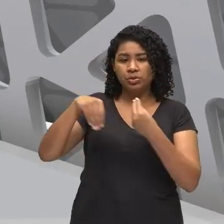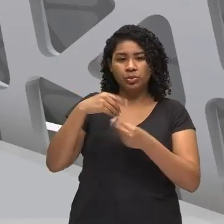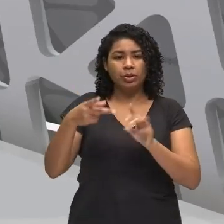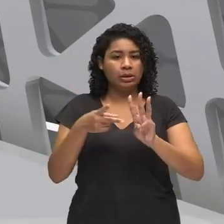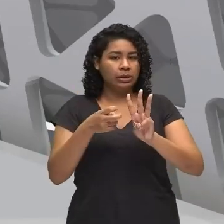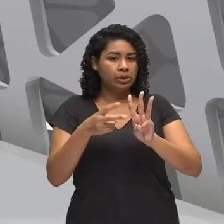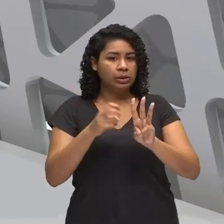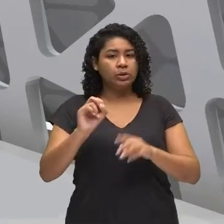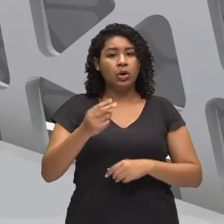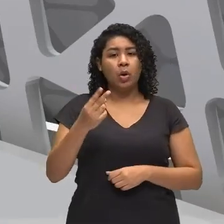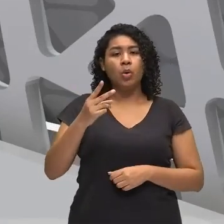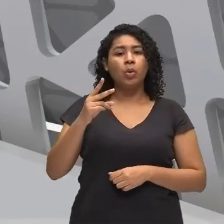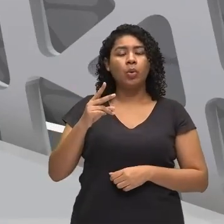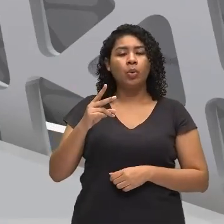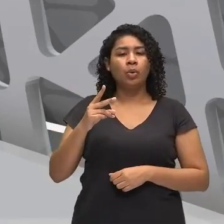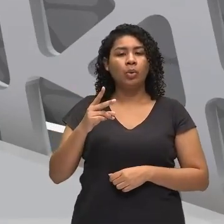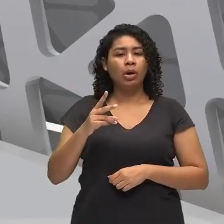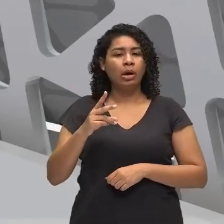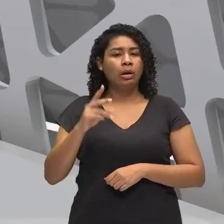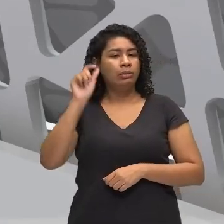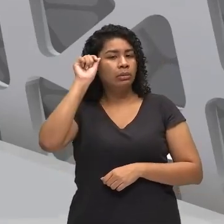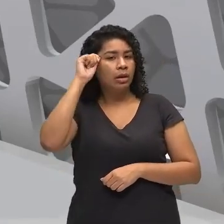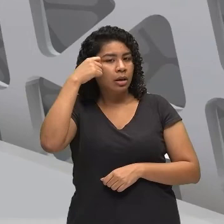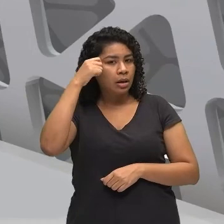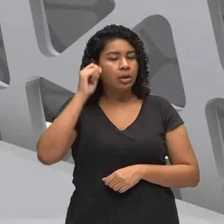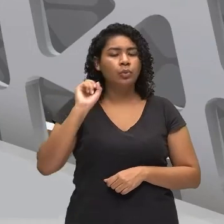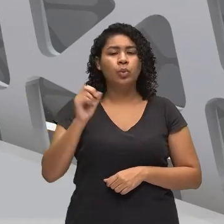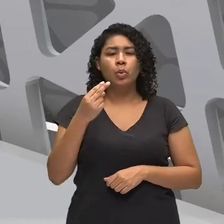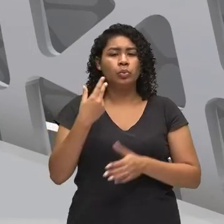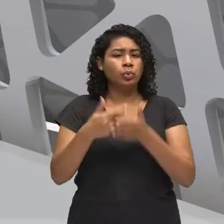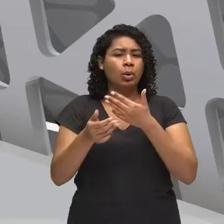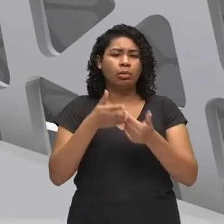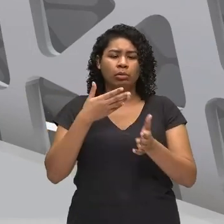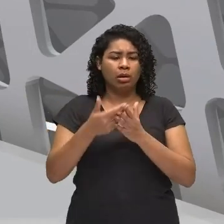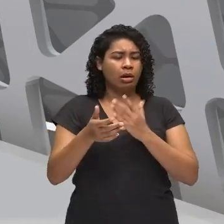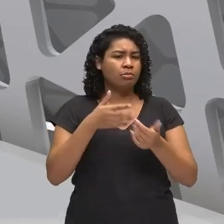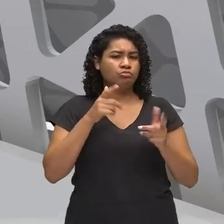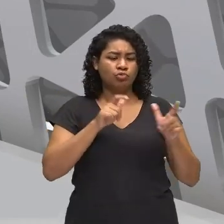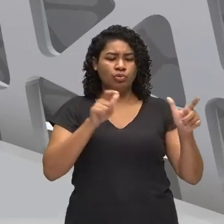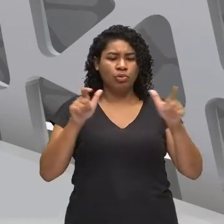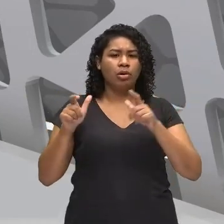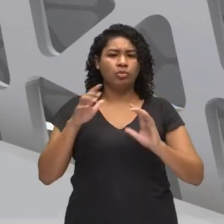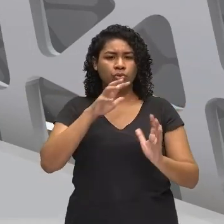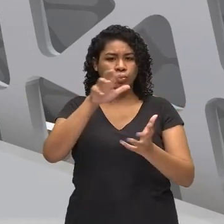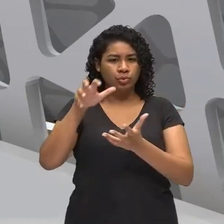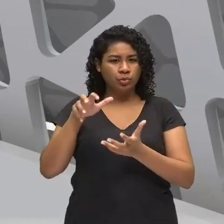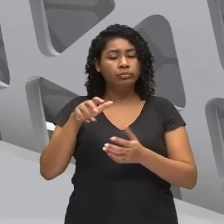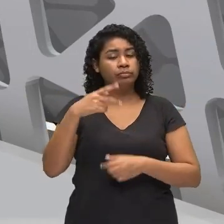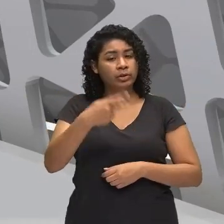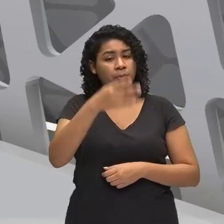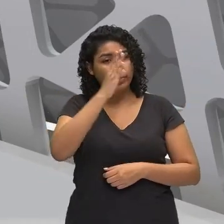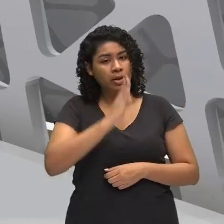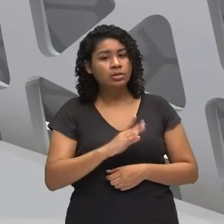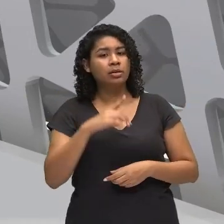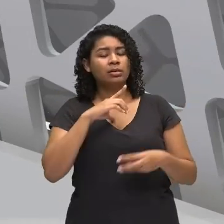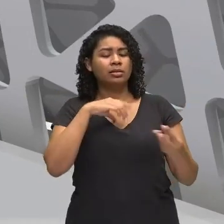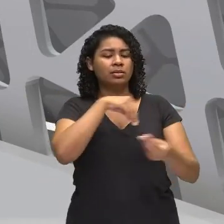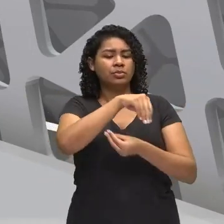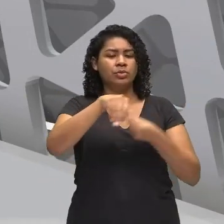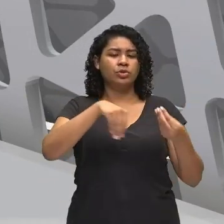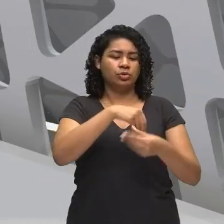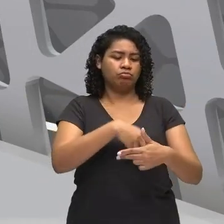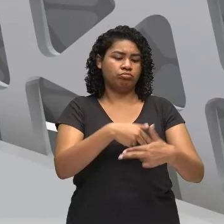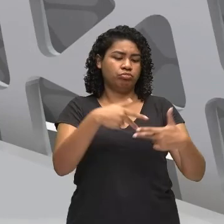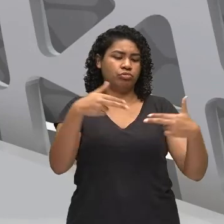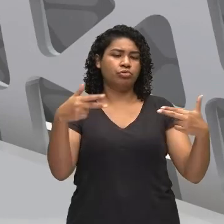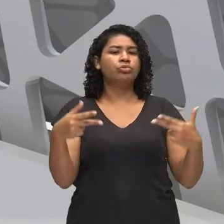negro ou de qualquer pessoa de qualquer outra parte do mundo. Afinal de contas, o nosso Brasil, já verificamos, é composto de uma diversidade